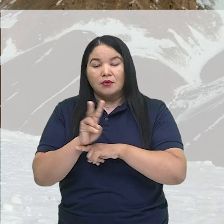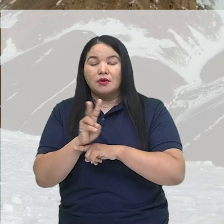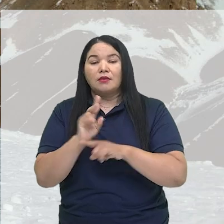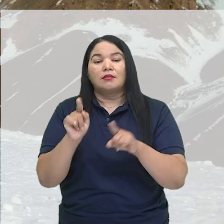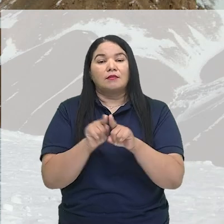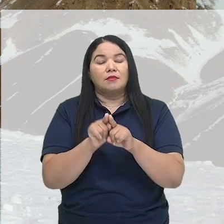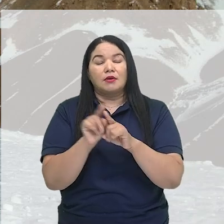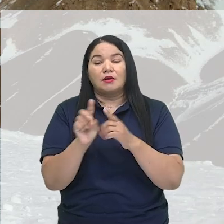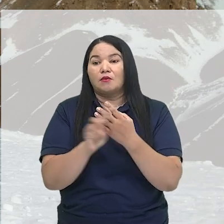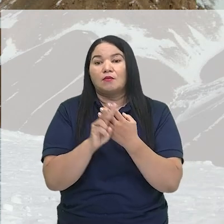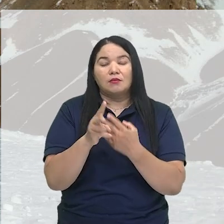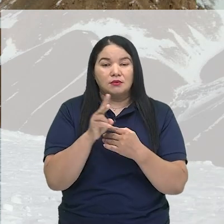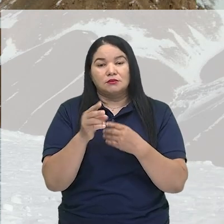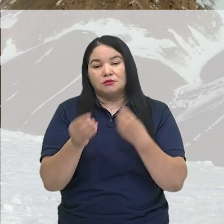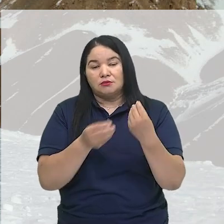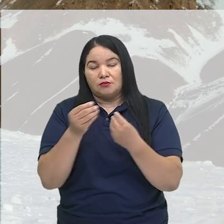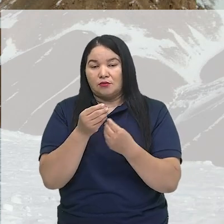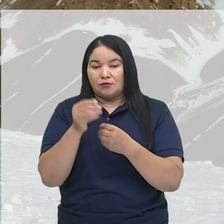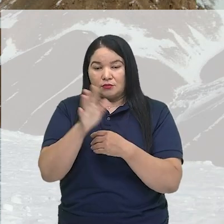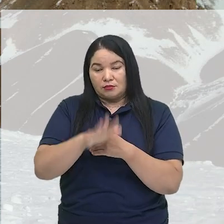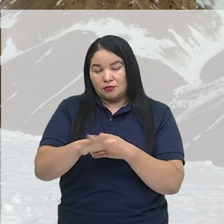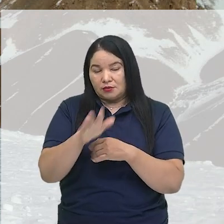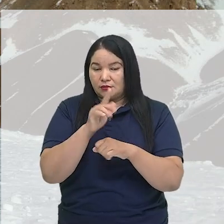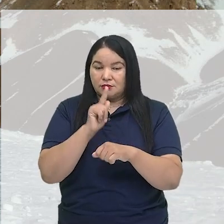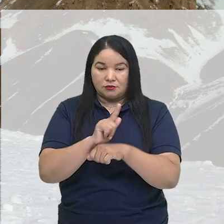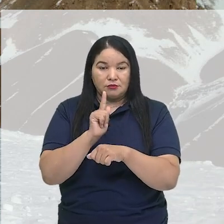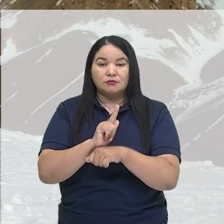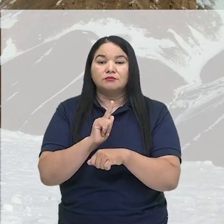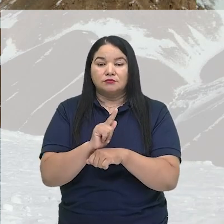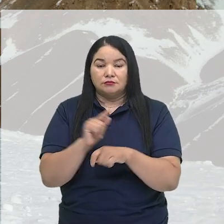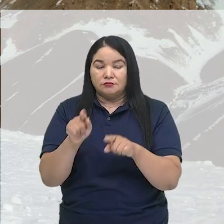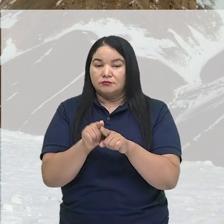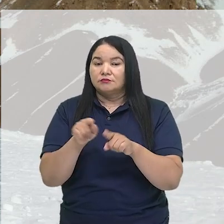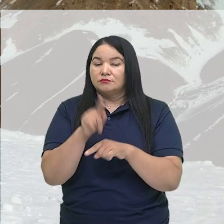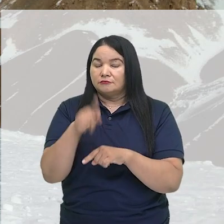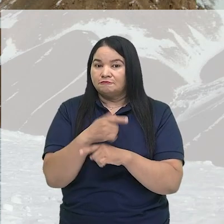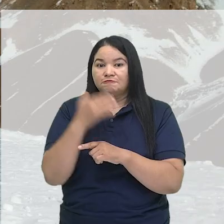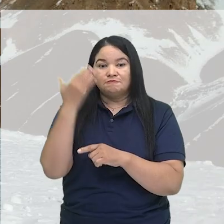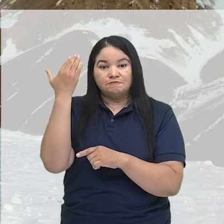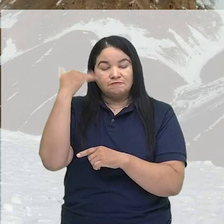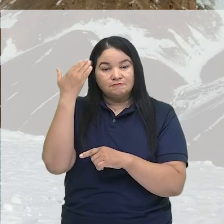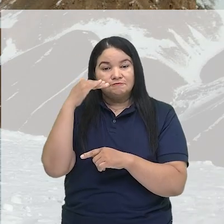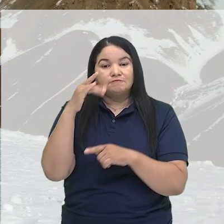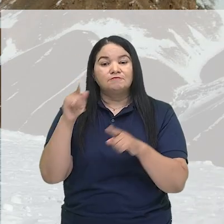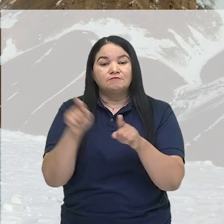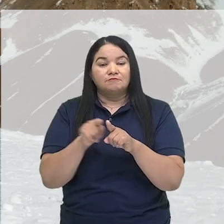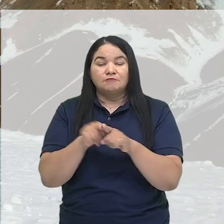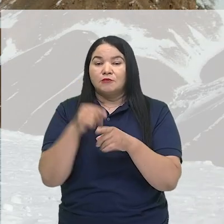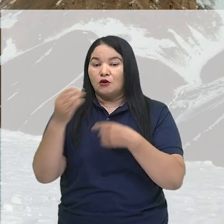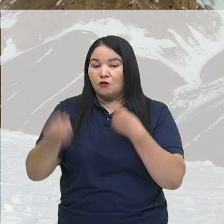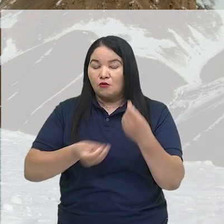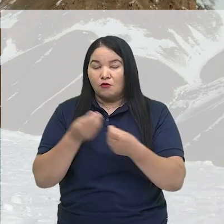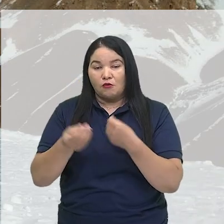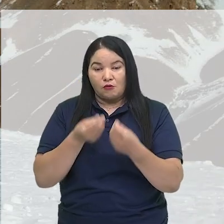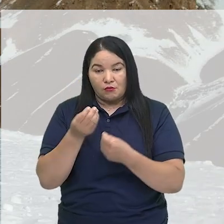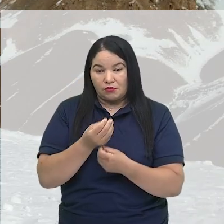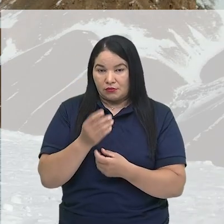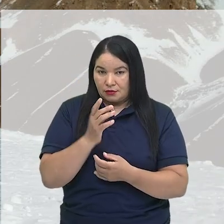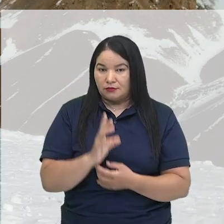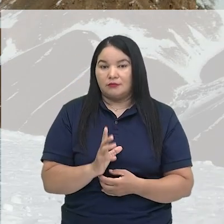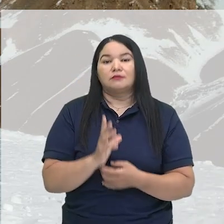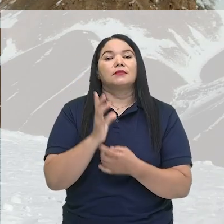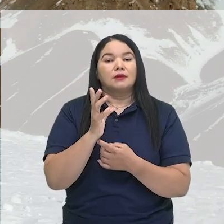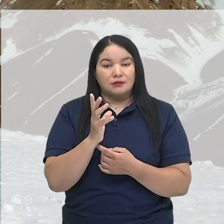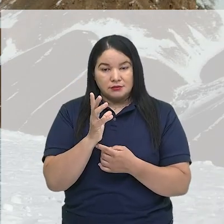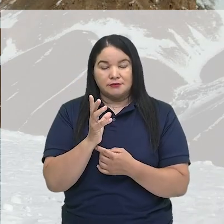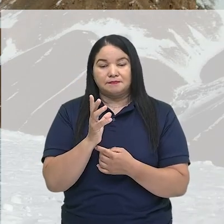implicações geológicas. Então, é desse modo que nós temos essa compreensão, né, de como que acontece,